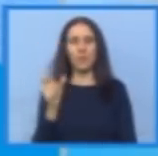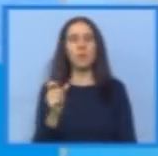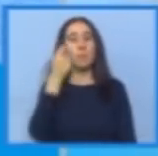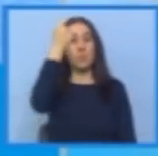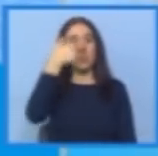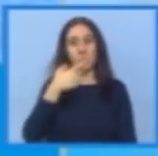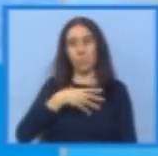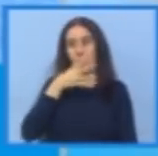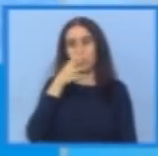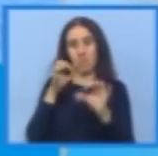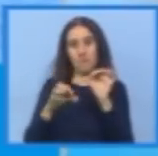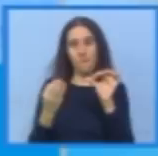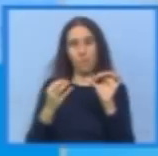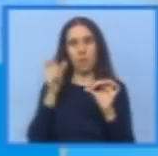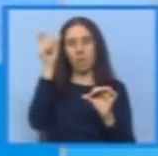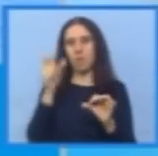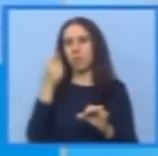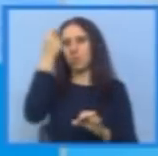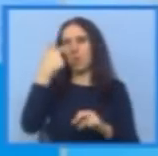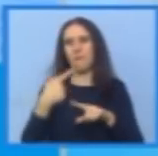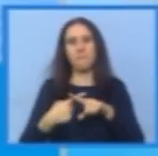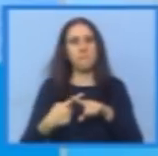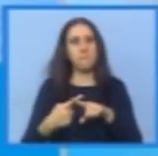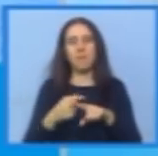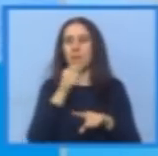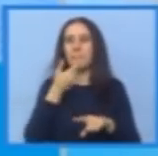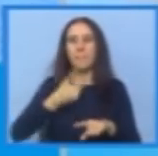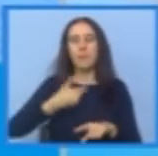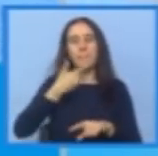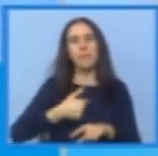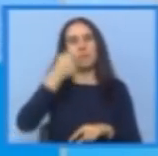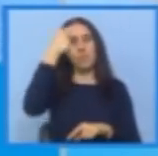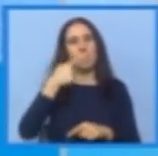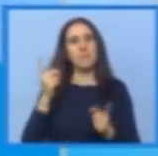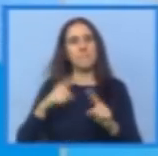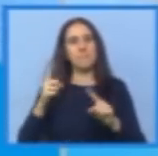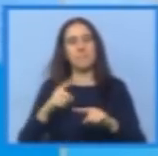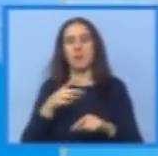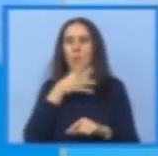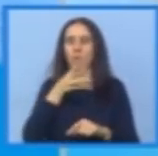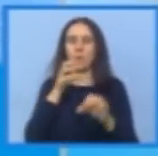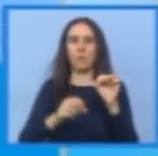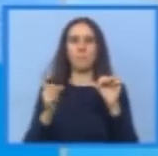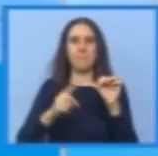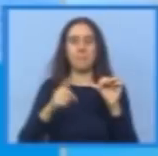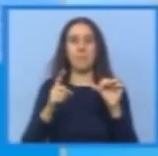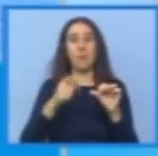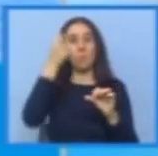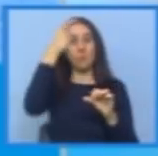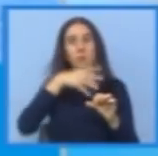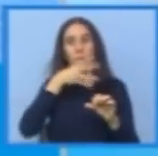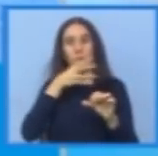que eu lhe contava, e ele gostava imenso da história. Então estava-me sempre a pedir para eu contar-lhe outra vez a história. E conta outra vez. E cada vez que eu contava-lhe a